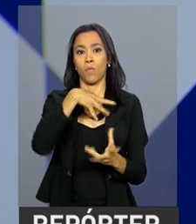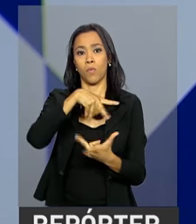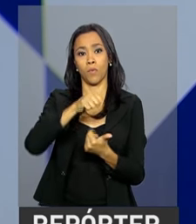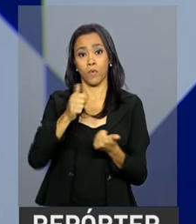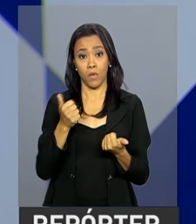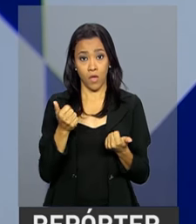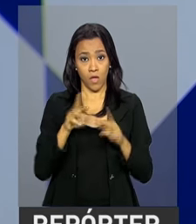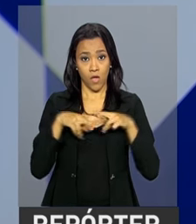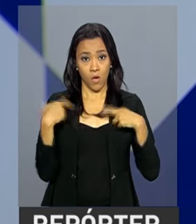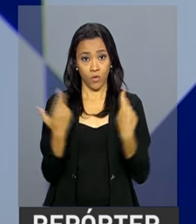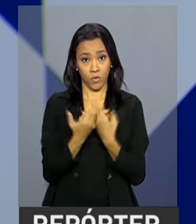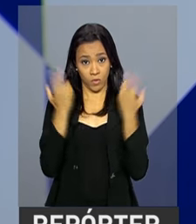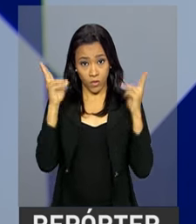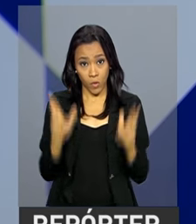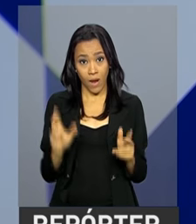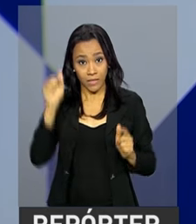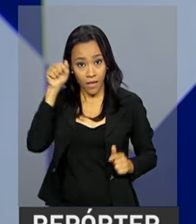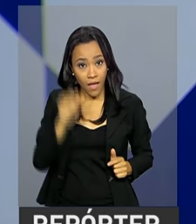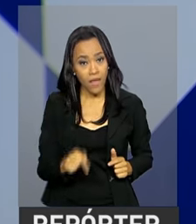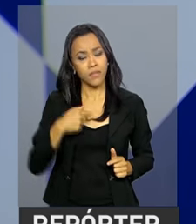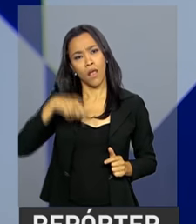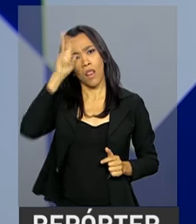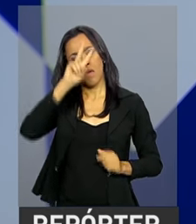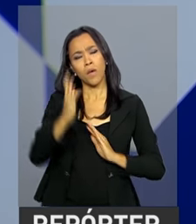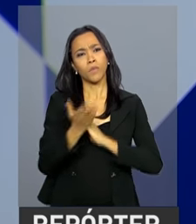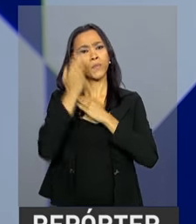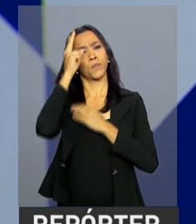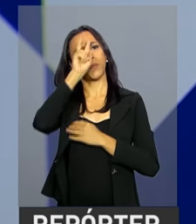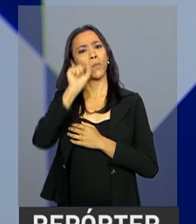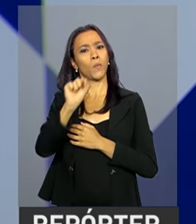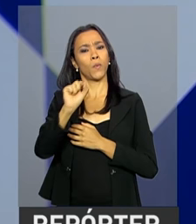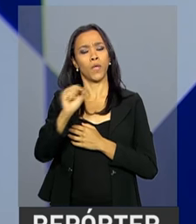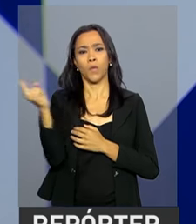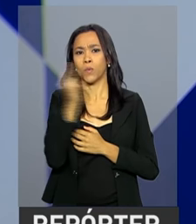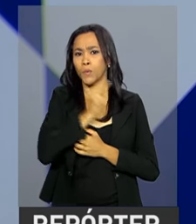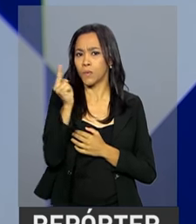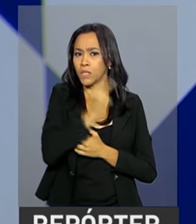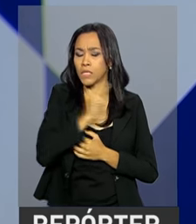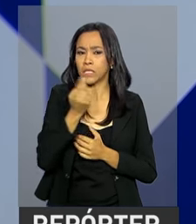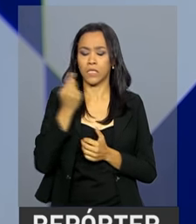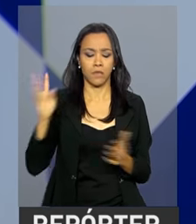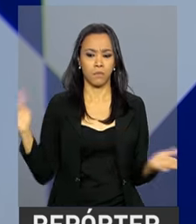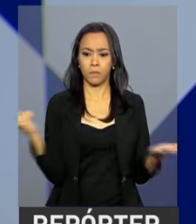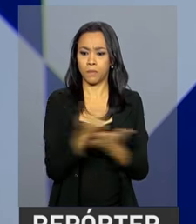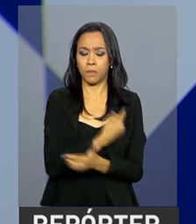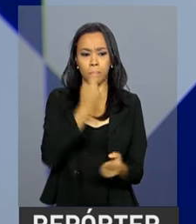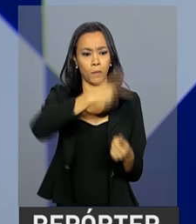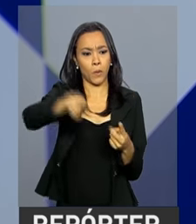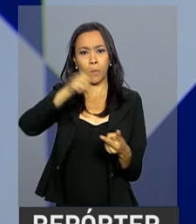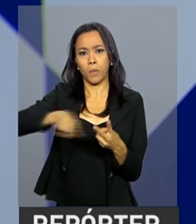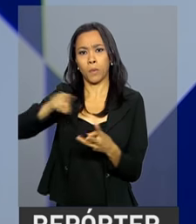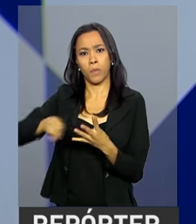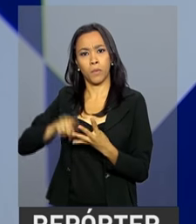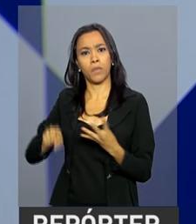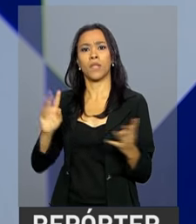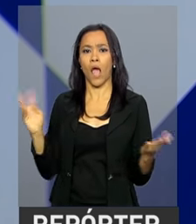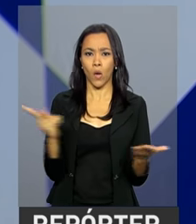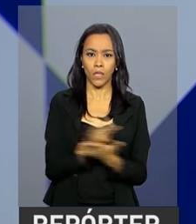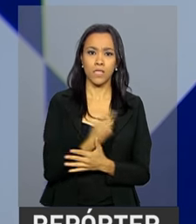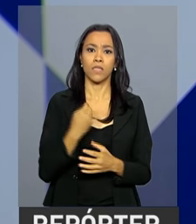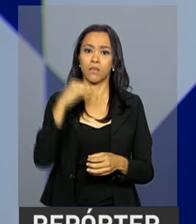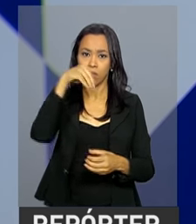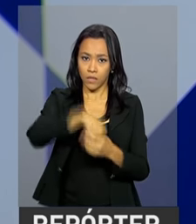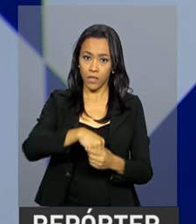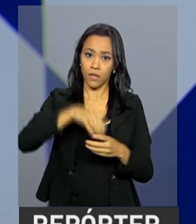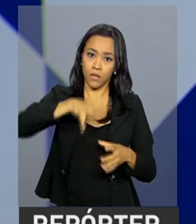esta fazem nos recordar o sentido de urgência diante dos grandes problemas enfrentados pela Comunidade